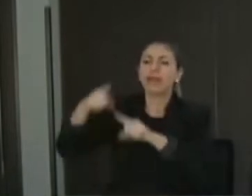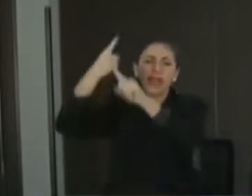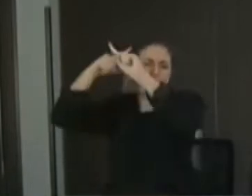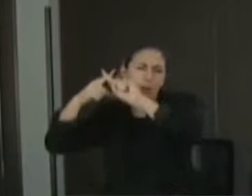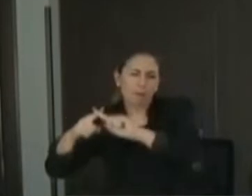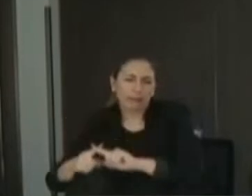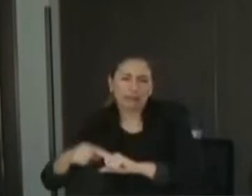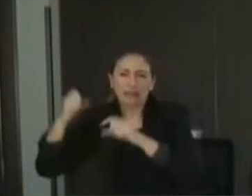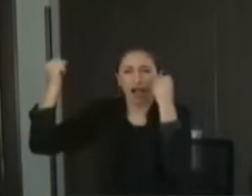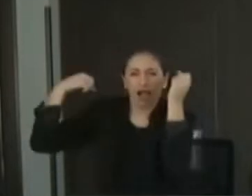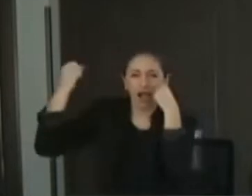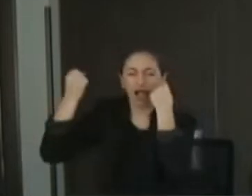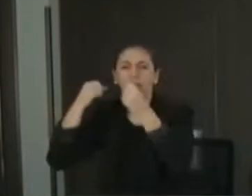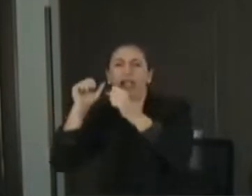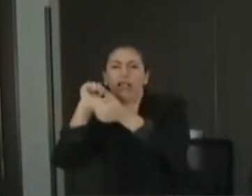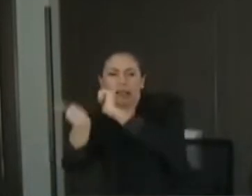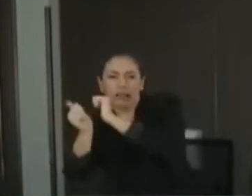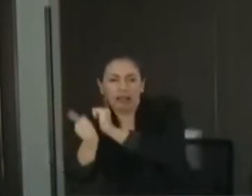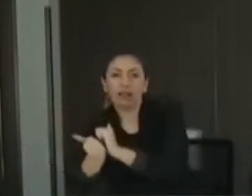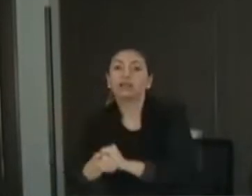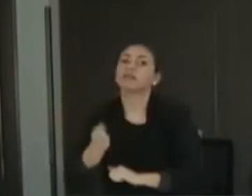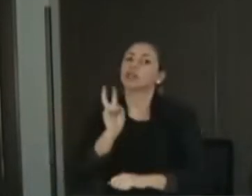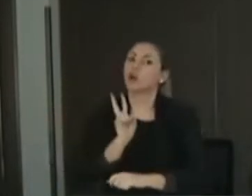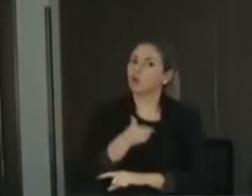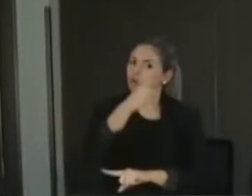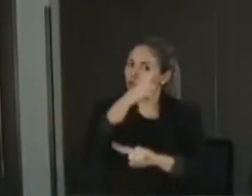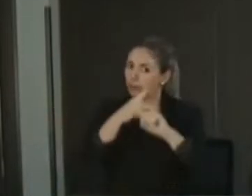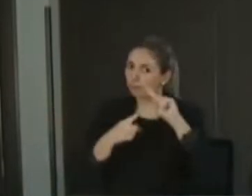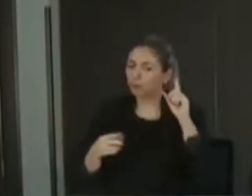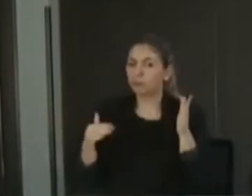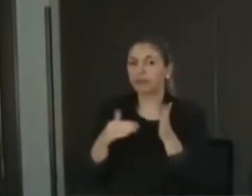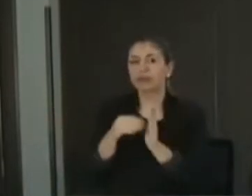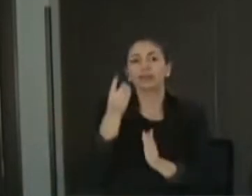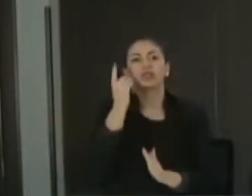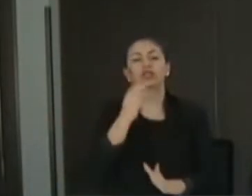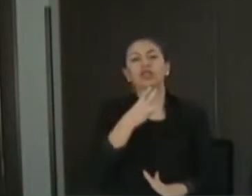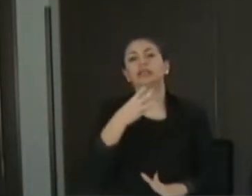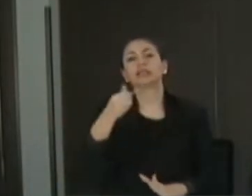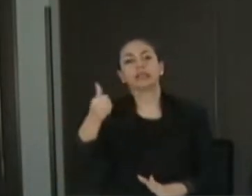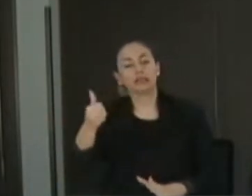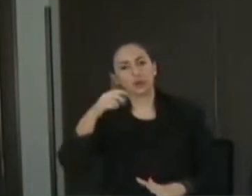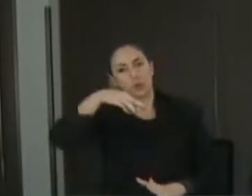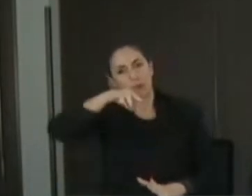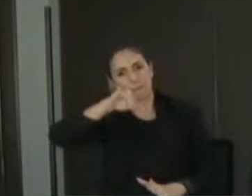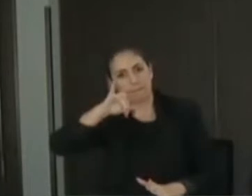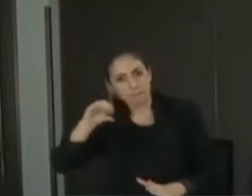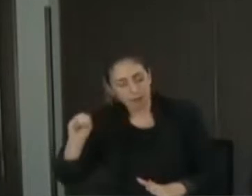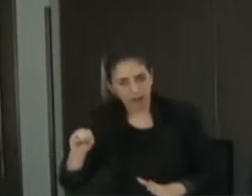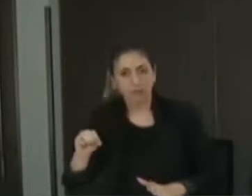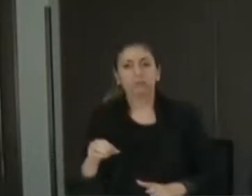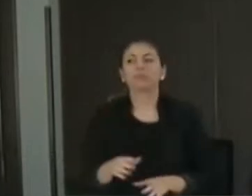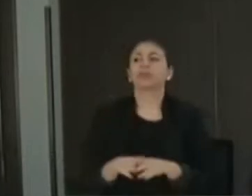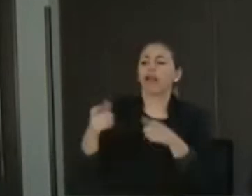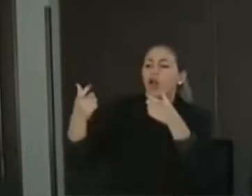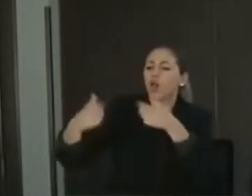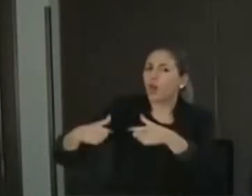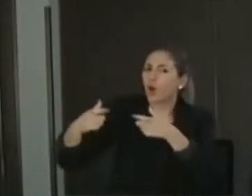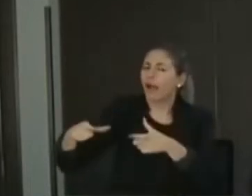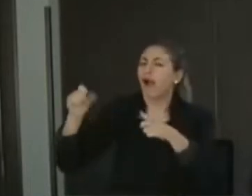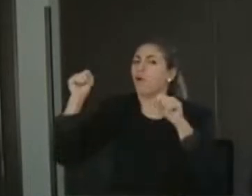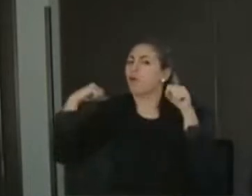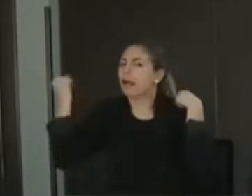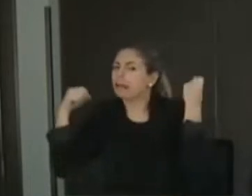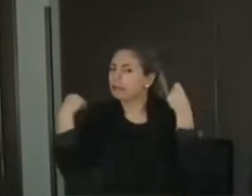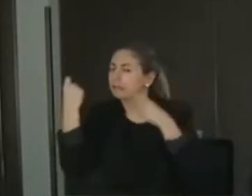também estão suspensos até o dia trinta e um de março as atividades em academias cinemas teatros